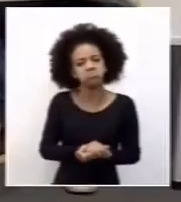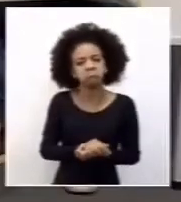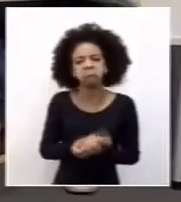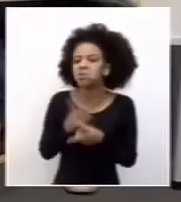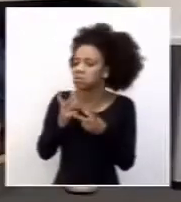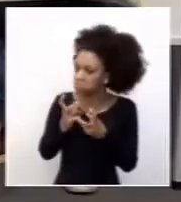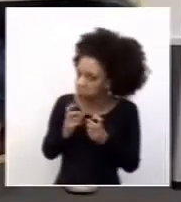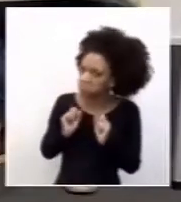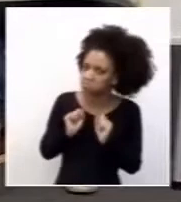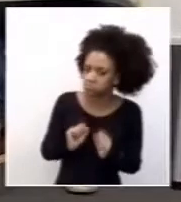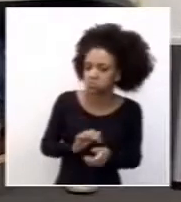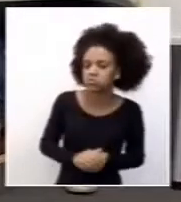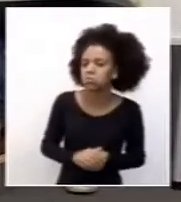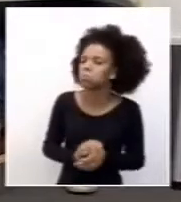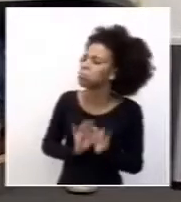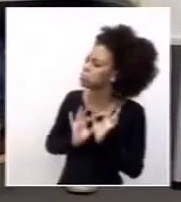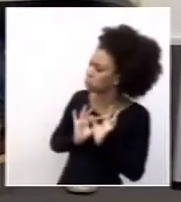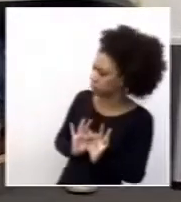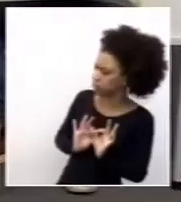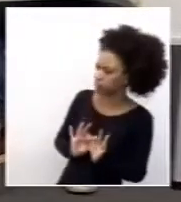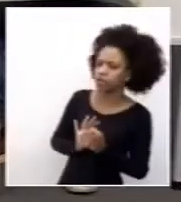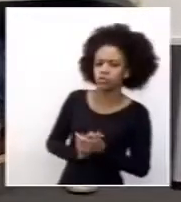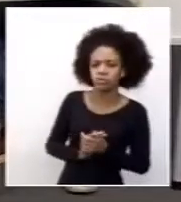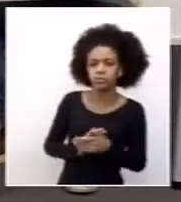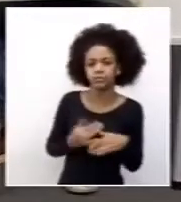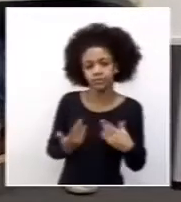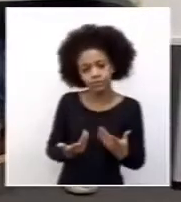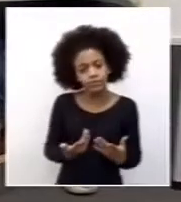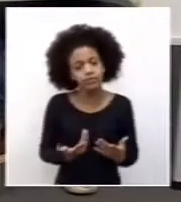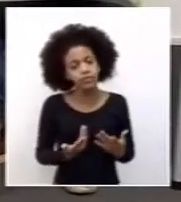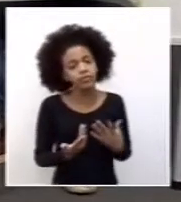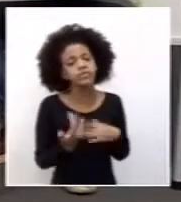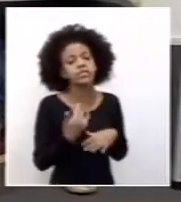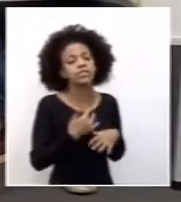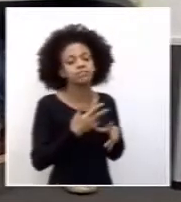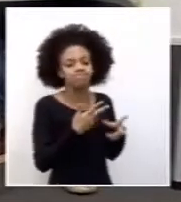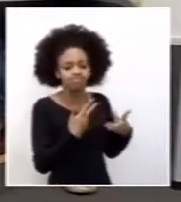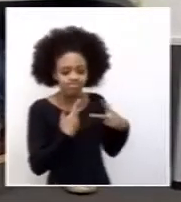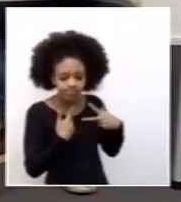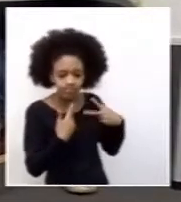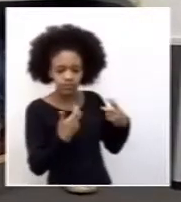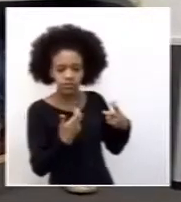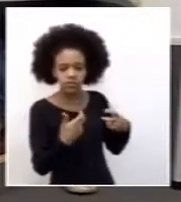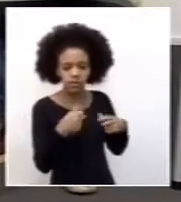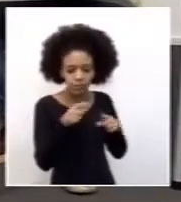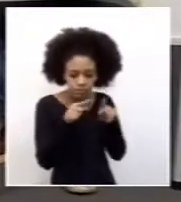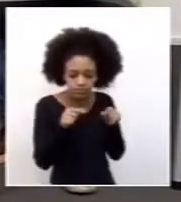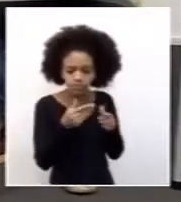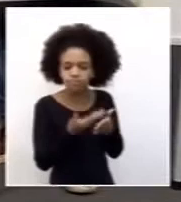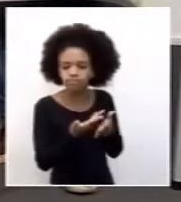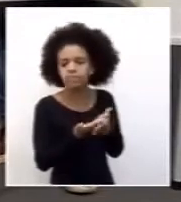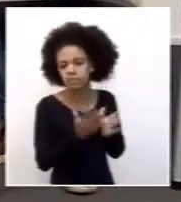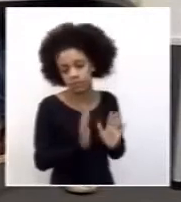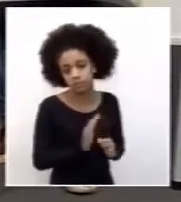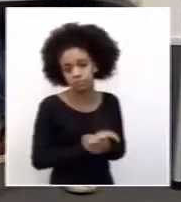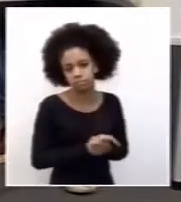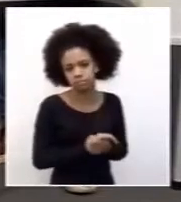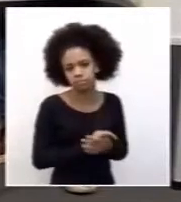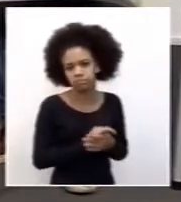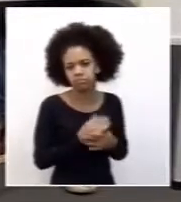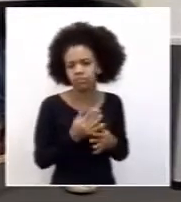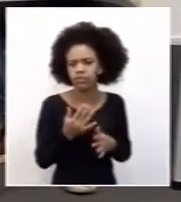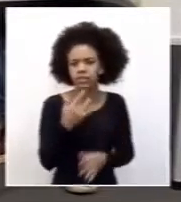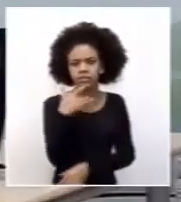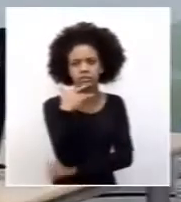isso. Perfeito, né? Exatamente. Aí você vai acabar se identificando com esse espaço de aula convencional. Só que naquela questão que, será